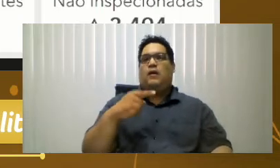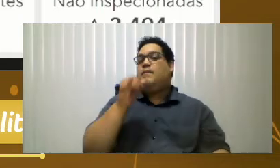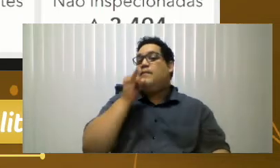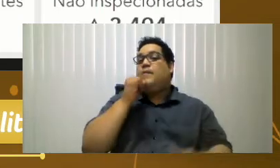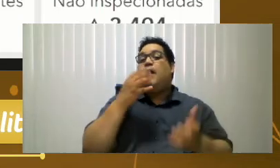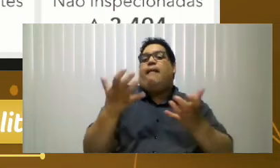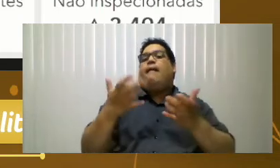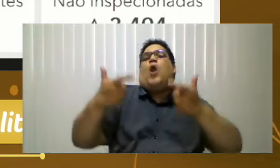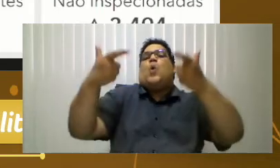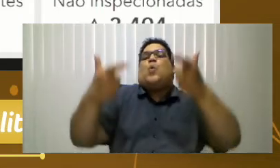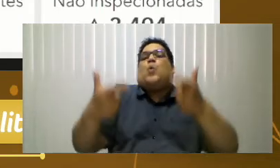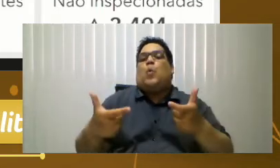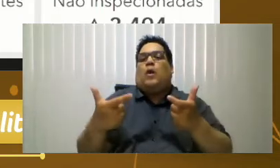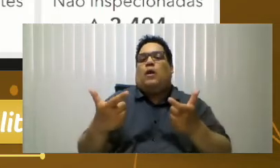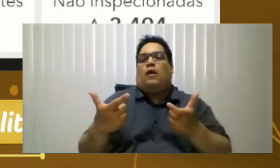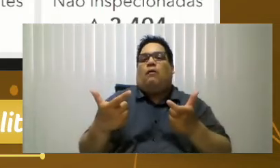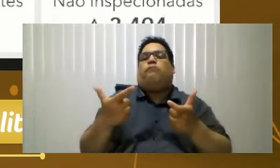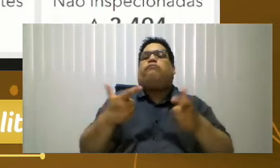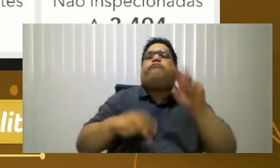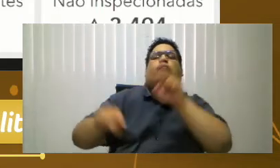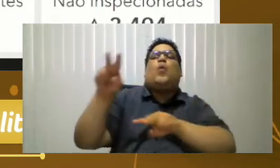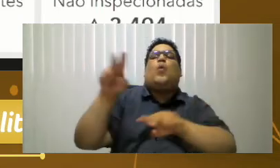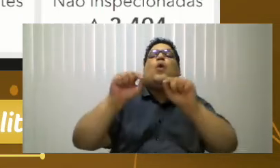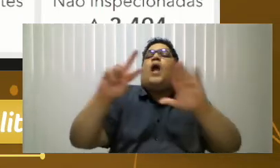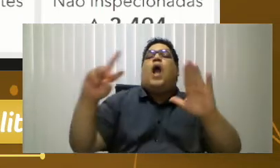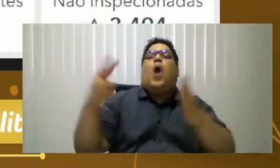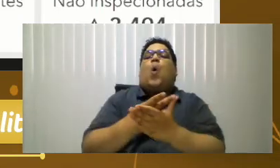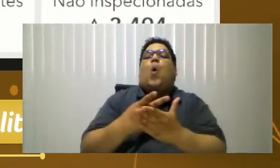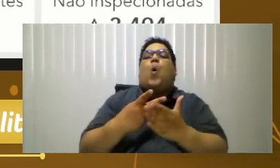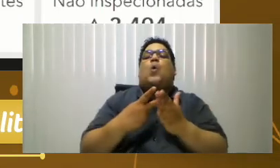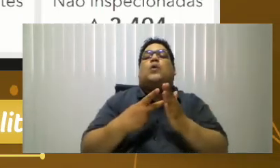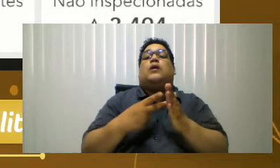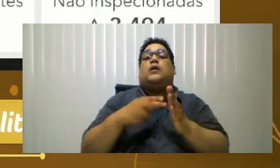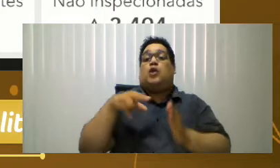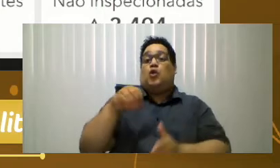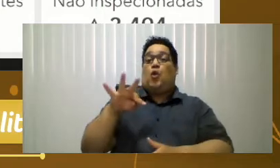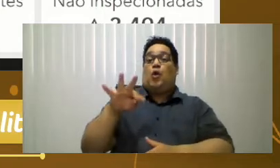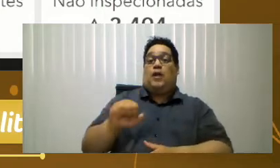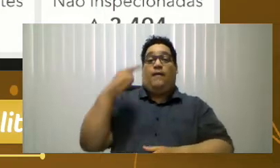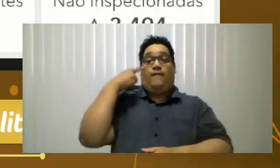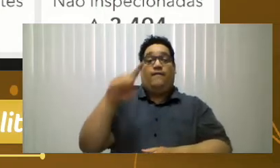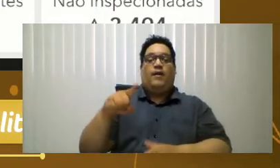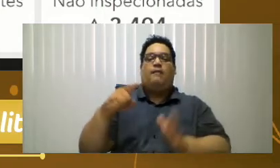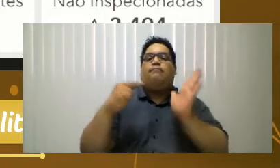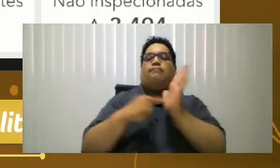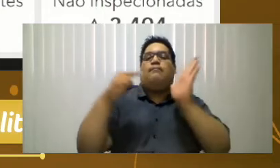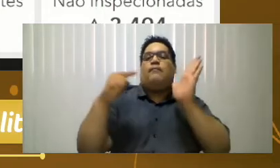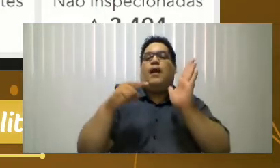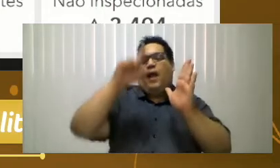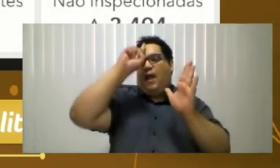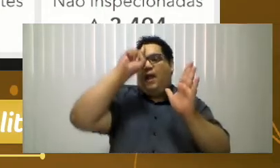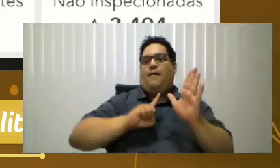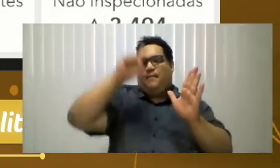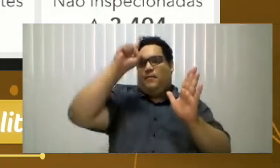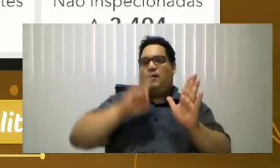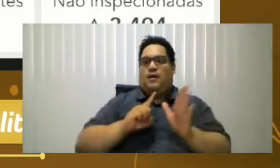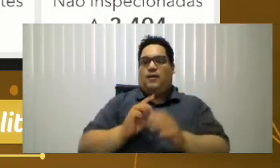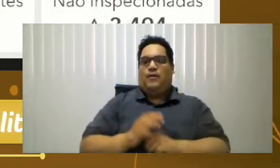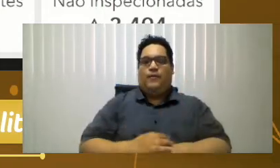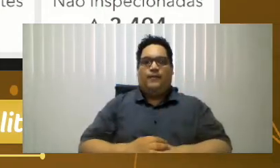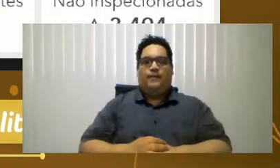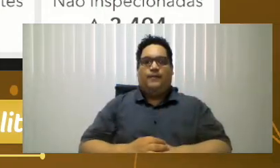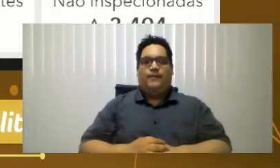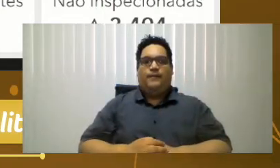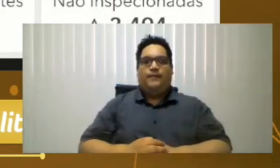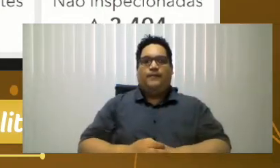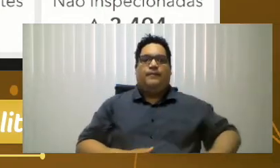estão localizadas as ocorrências que eu notifiquei, é só clicar no amarelo, né? Aqui em cima no gráfico de rosca, não é